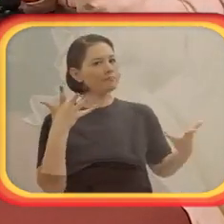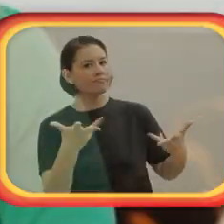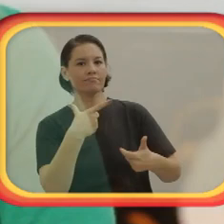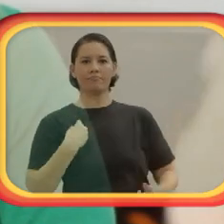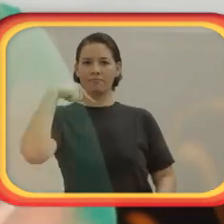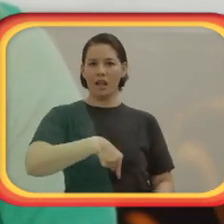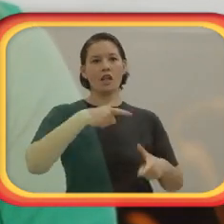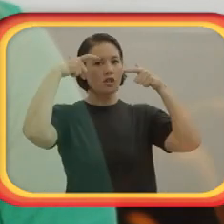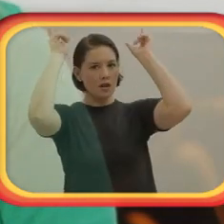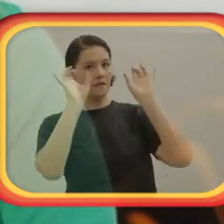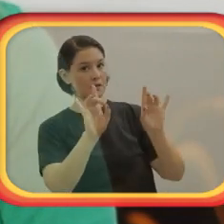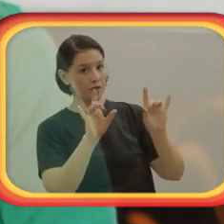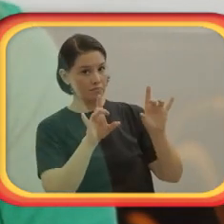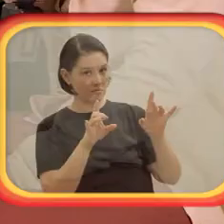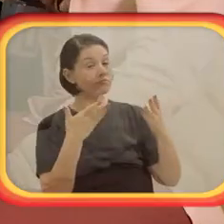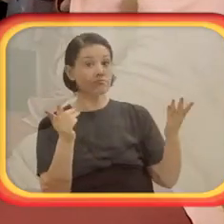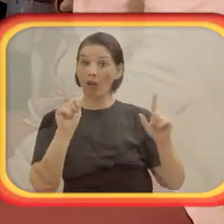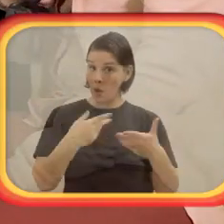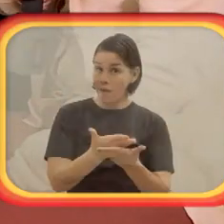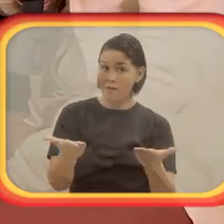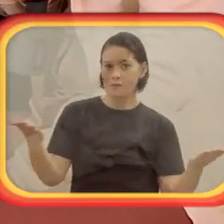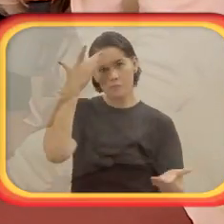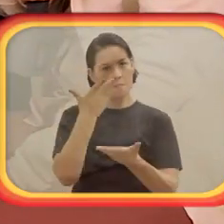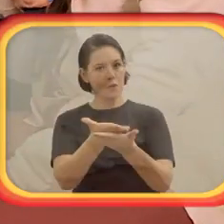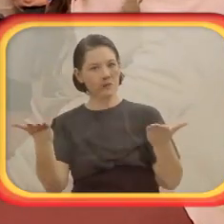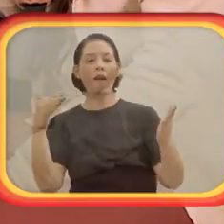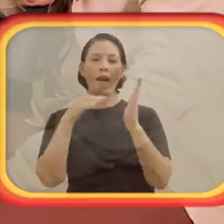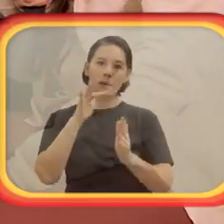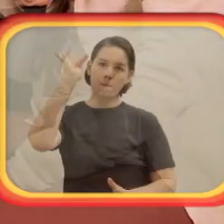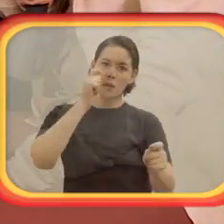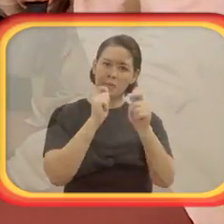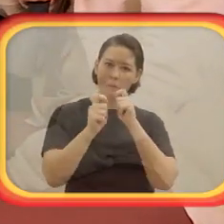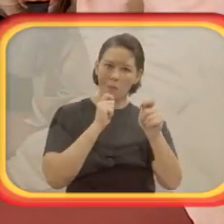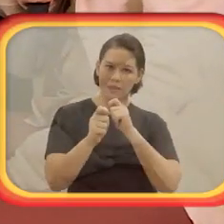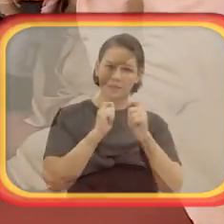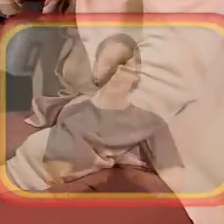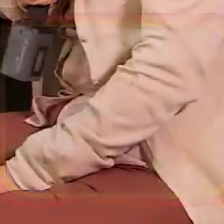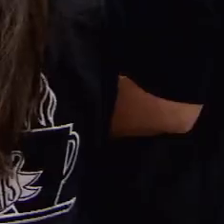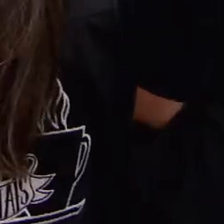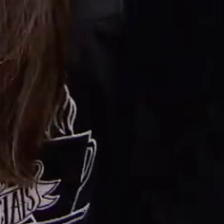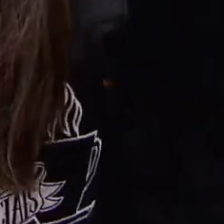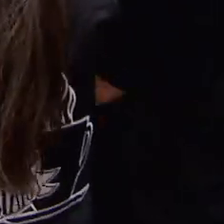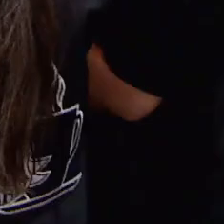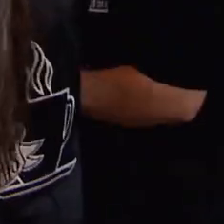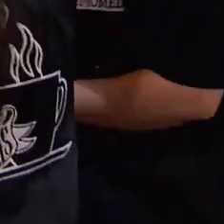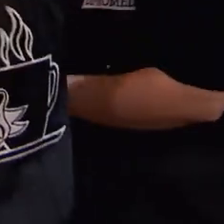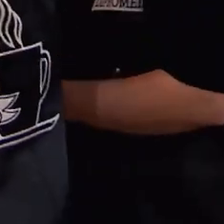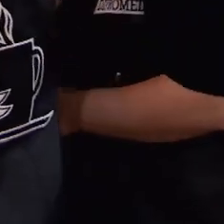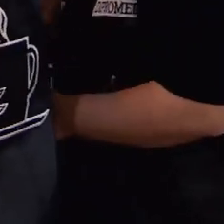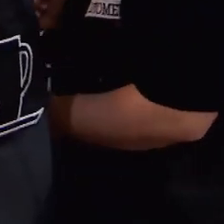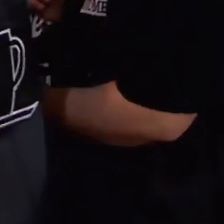estar aqui no Chefes Especiais. Então é isso, pessoal. Até a próxima reportagem. De pé,